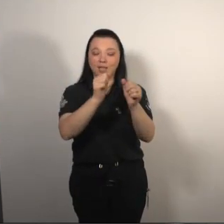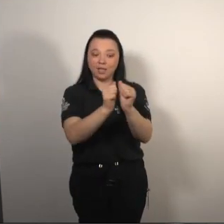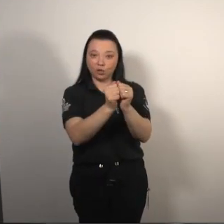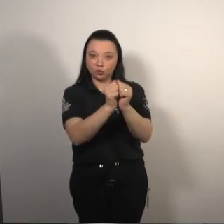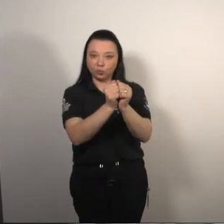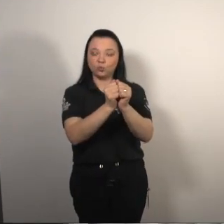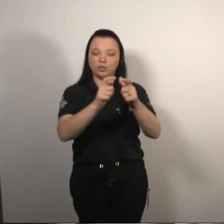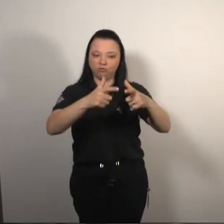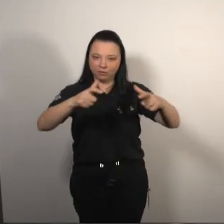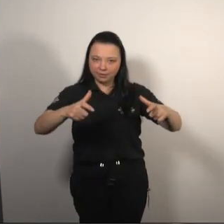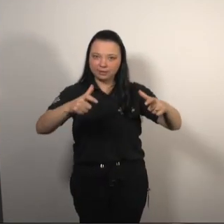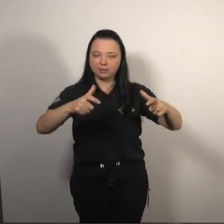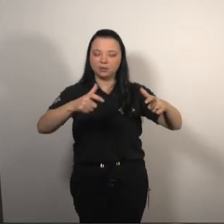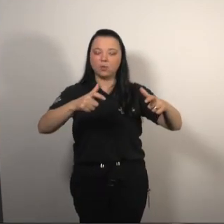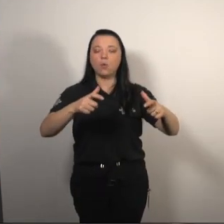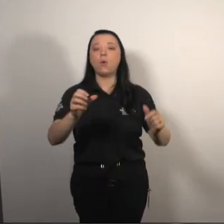dilatação,